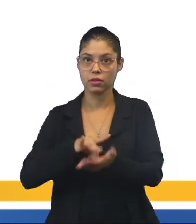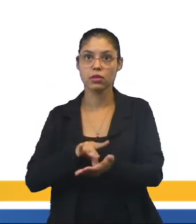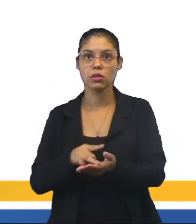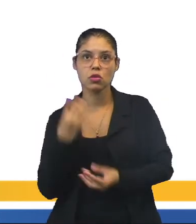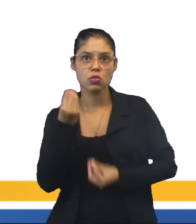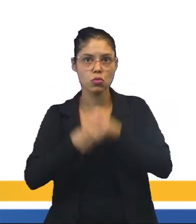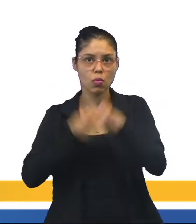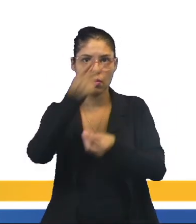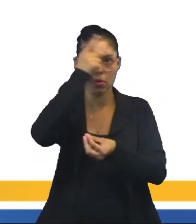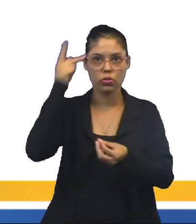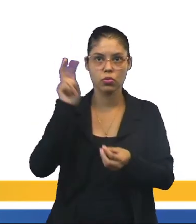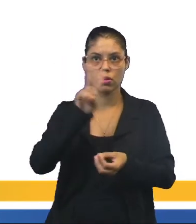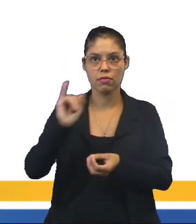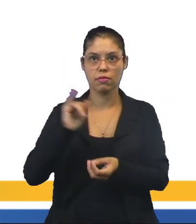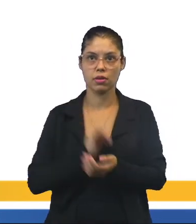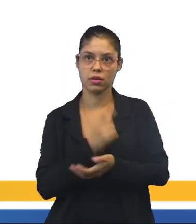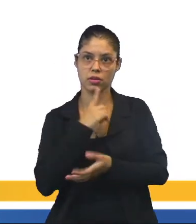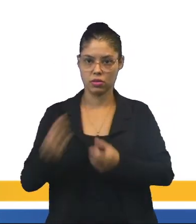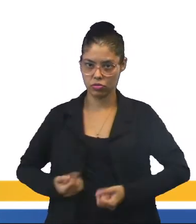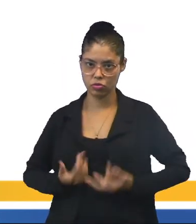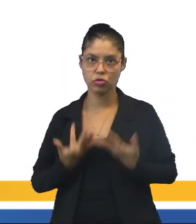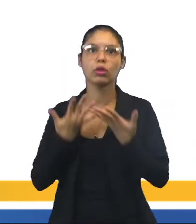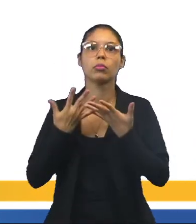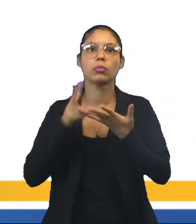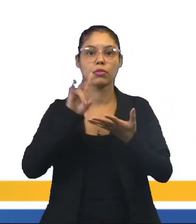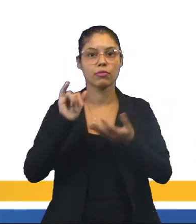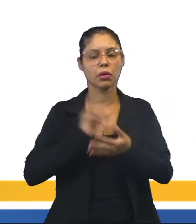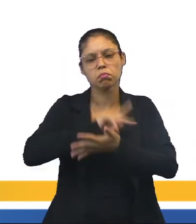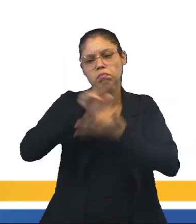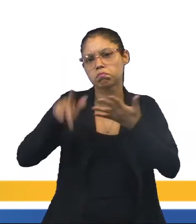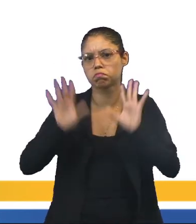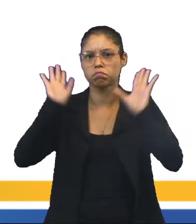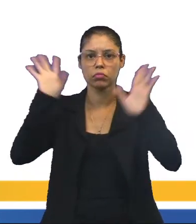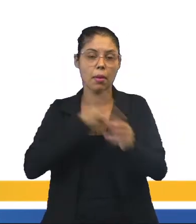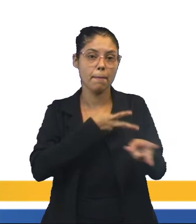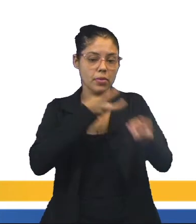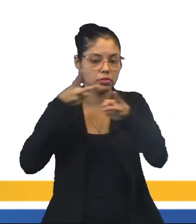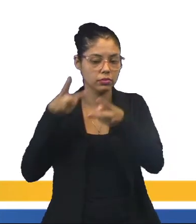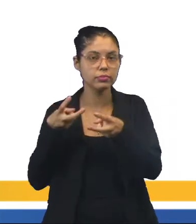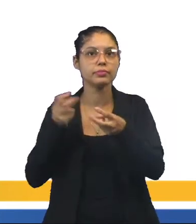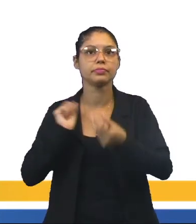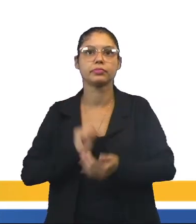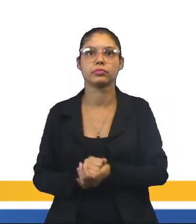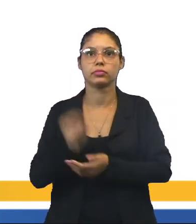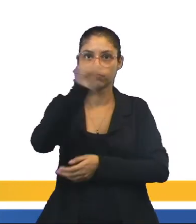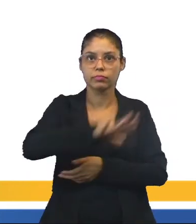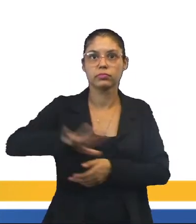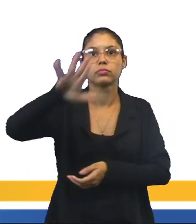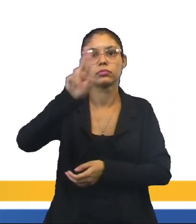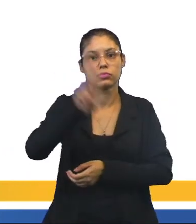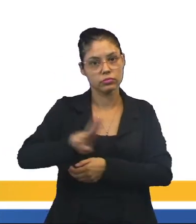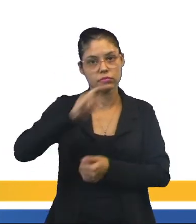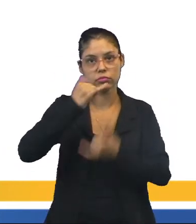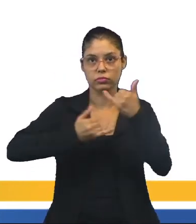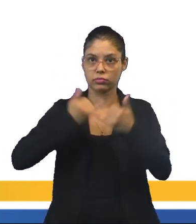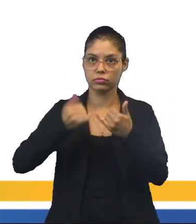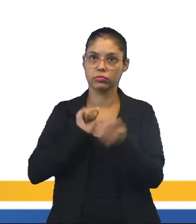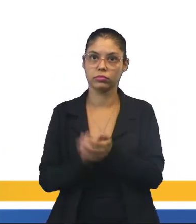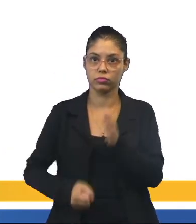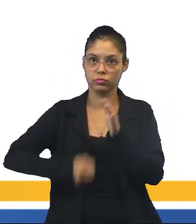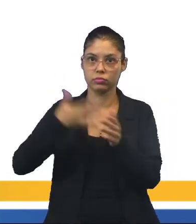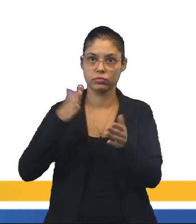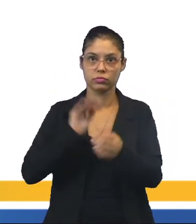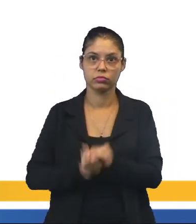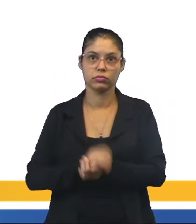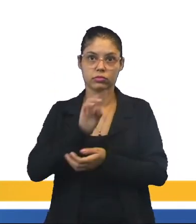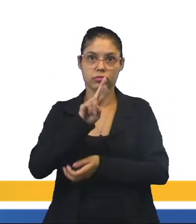forma como a pessoa vai reagir a esse estímulo varia, mas o que percebemos é que, em geral, a utilização do jogo é